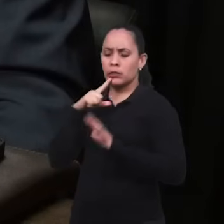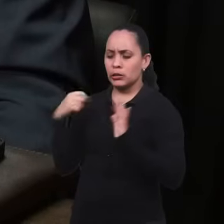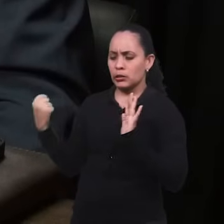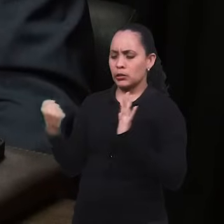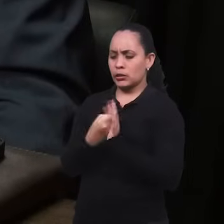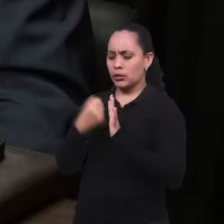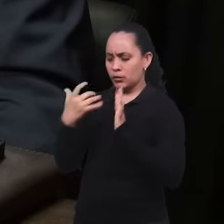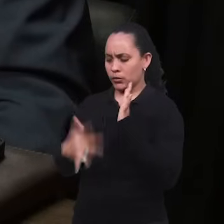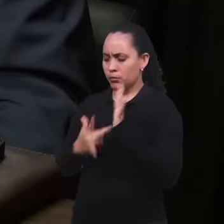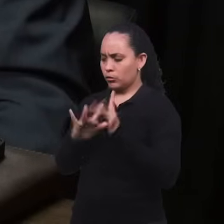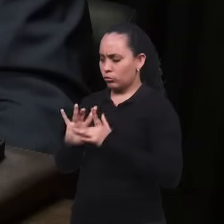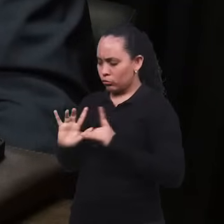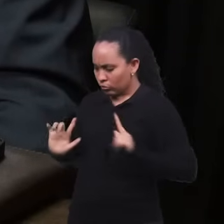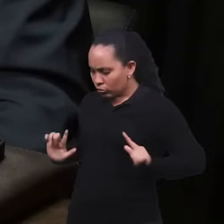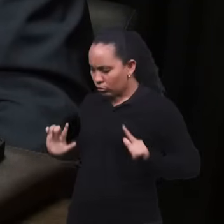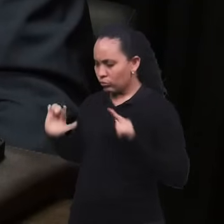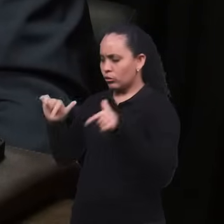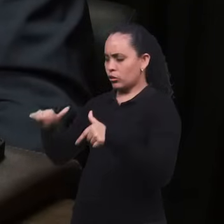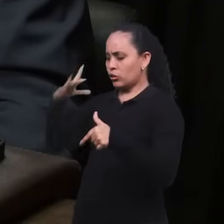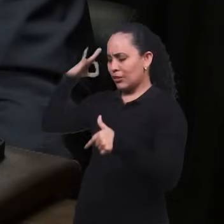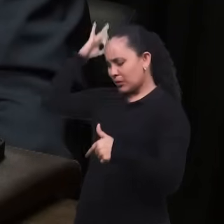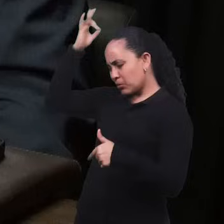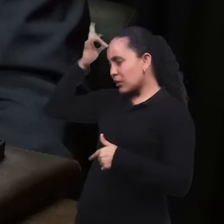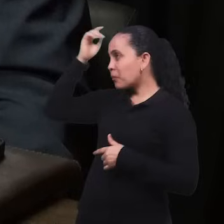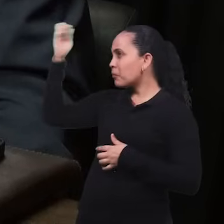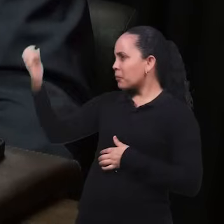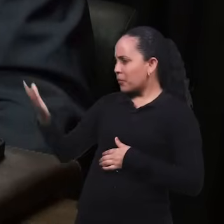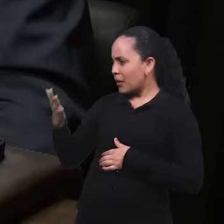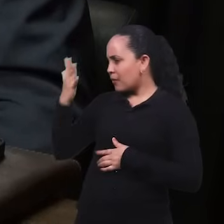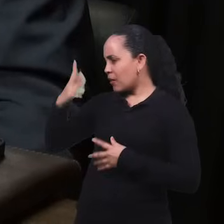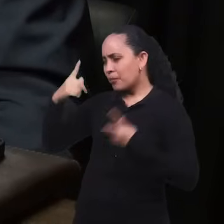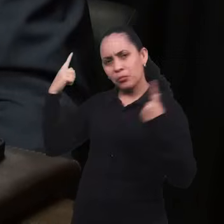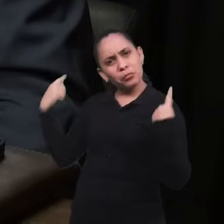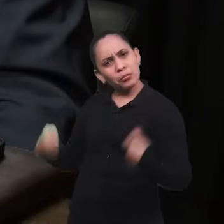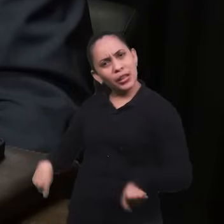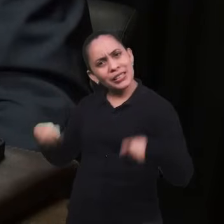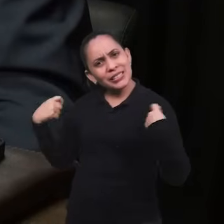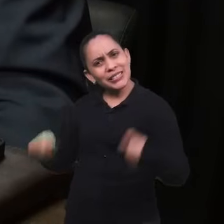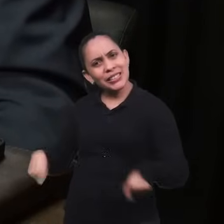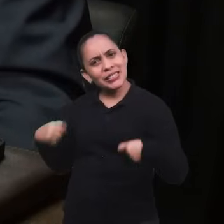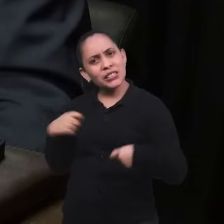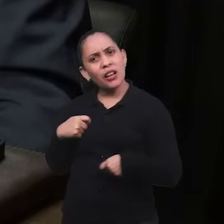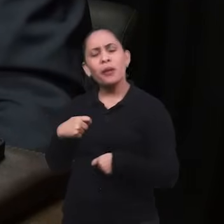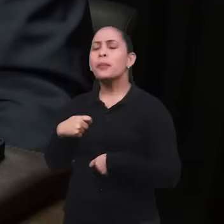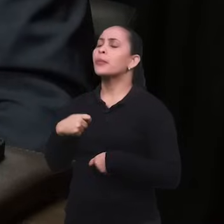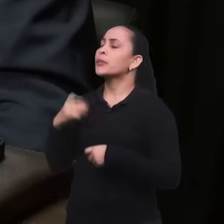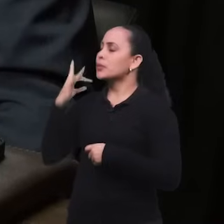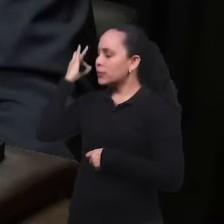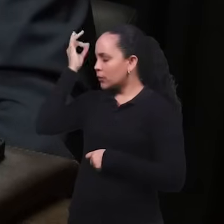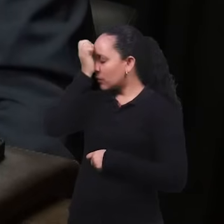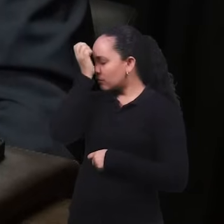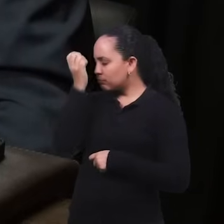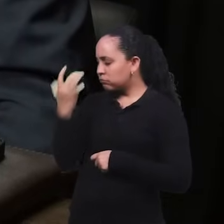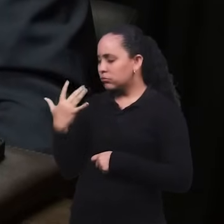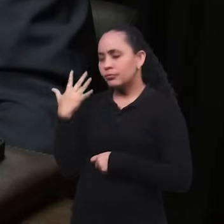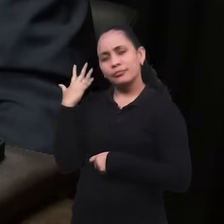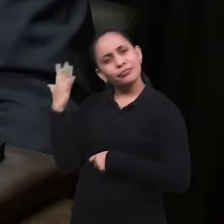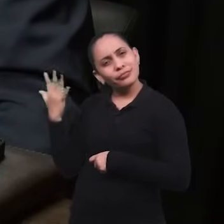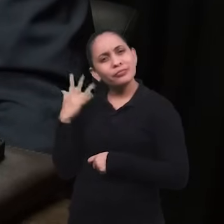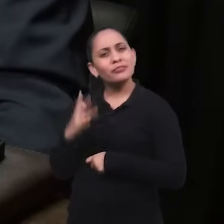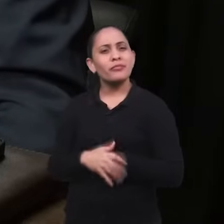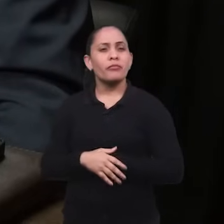ter o sangue, isto é, o Espírito Santo, para revelar esses mistérios, que é uma função do Espírito Santo. É ele quem revela os